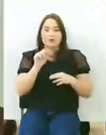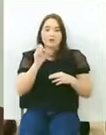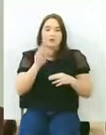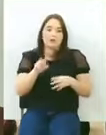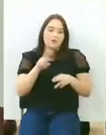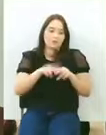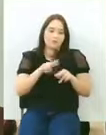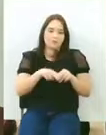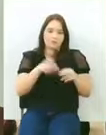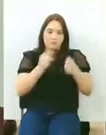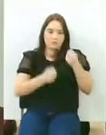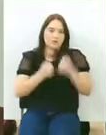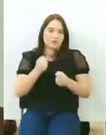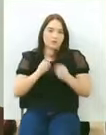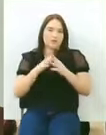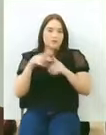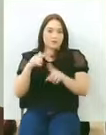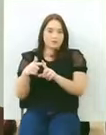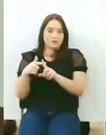do carro da igreja.